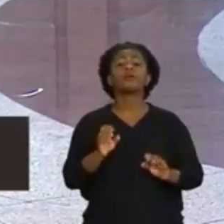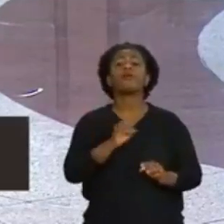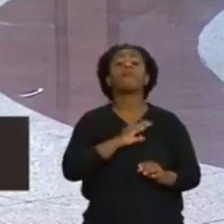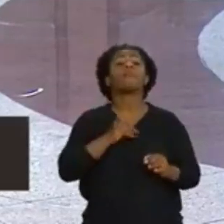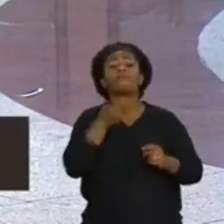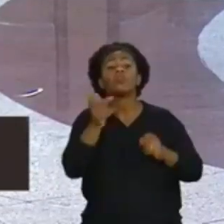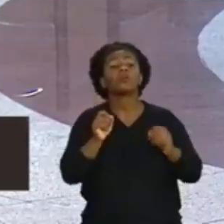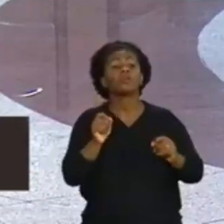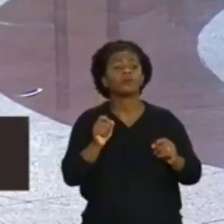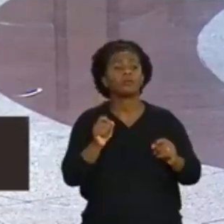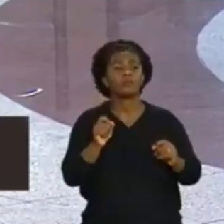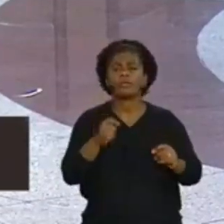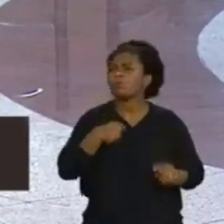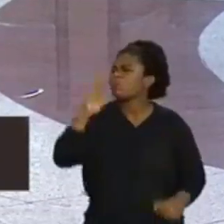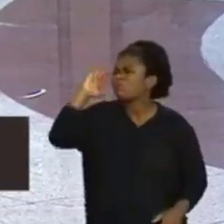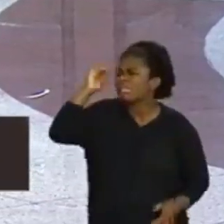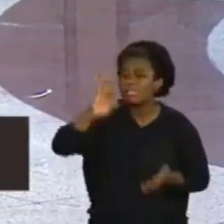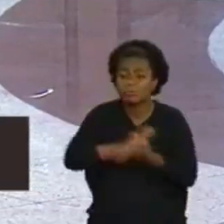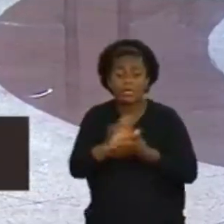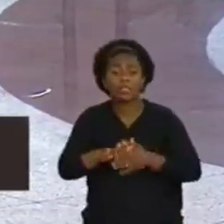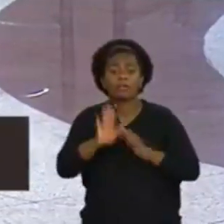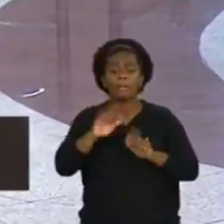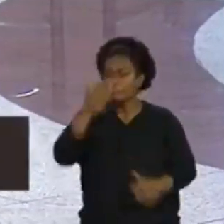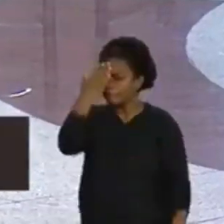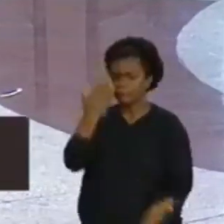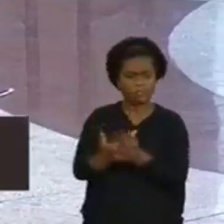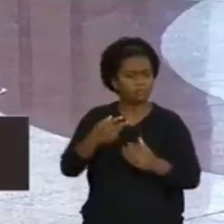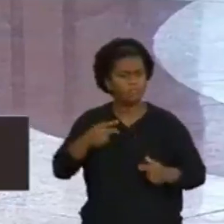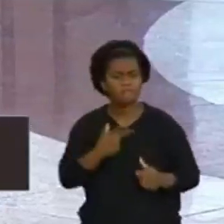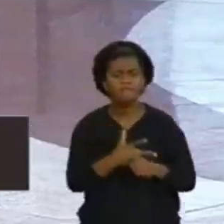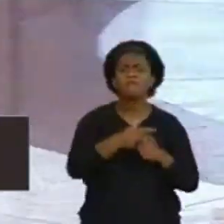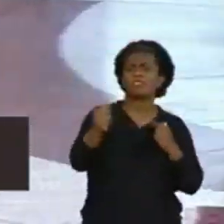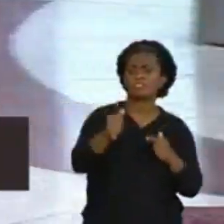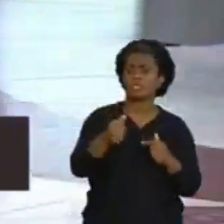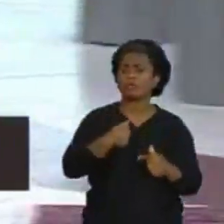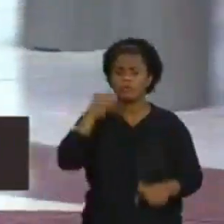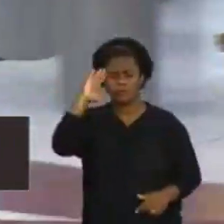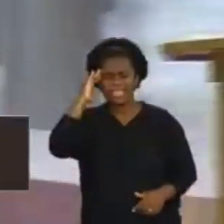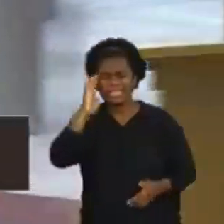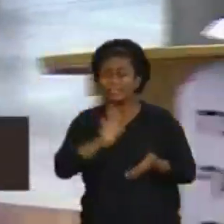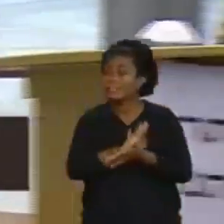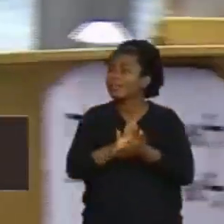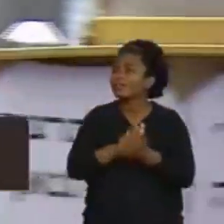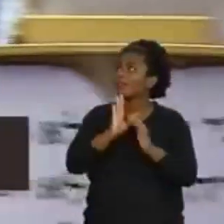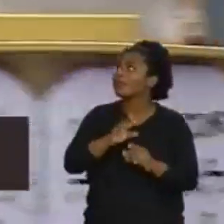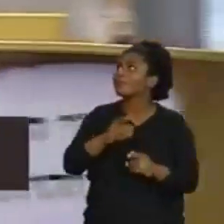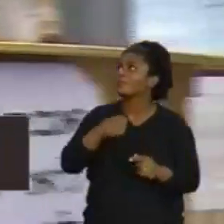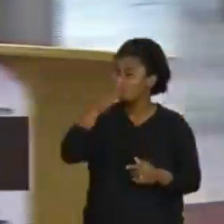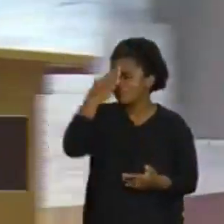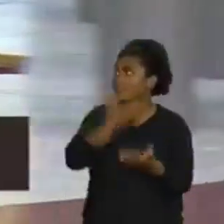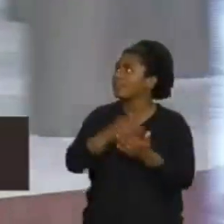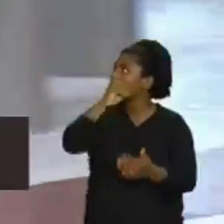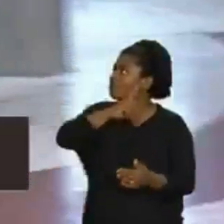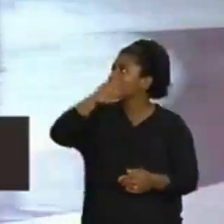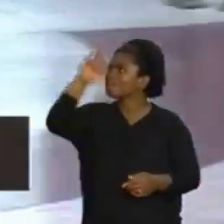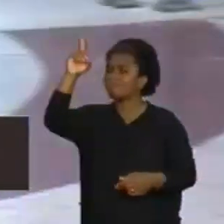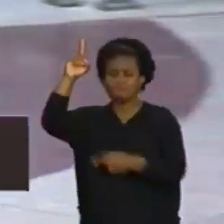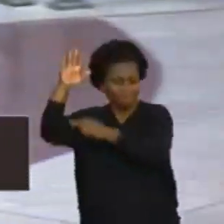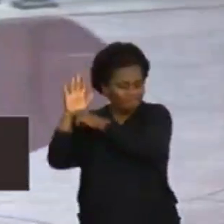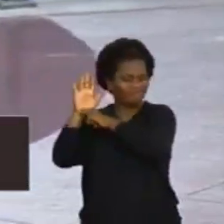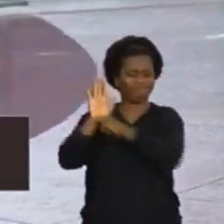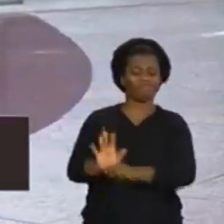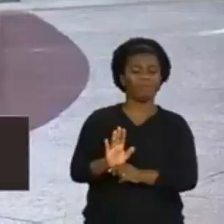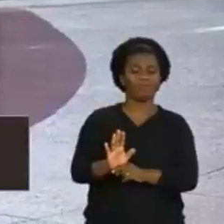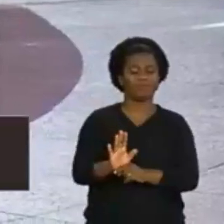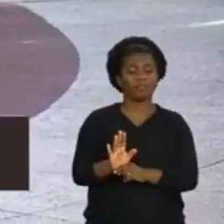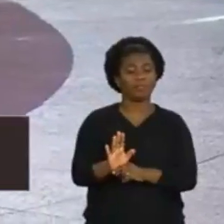compreendendo nada, mas eu sei que eu vou vencer. Eu não estou compreendendo nada, mas o Senhor vai se manifestar. Quer dizer, esse tipo de fé